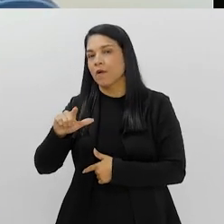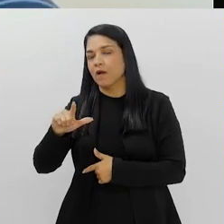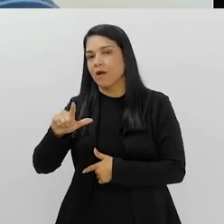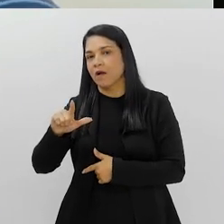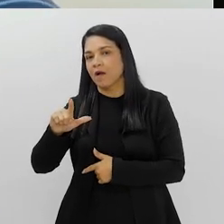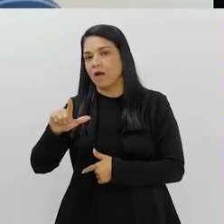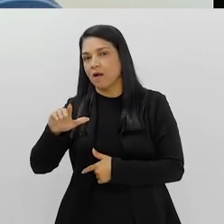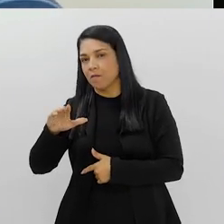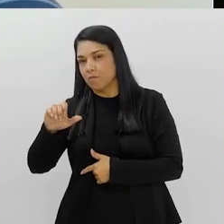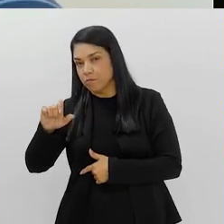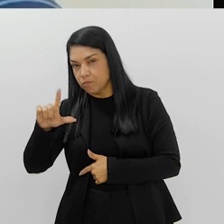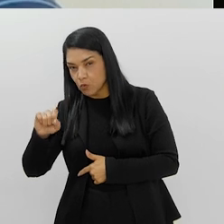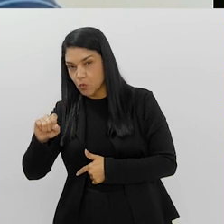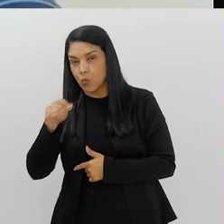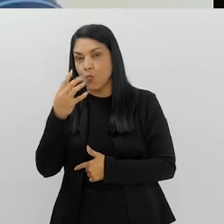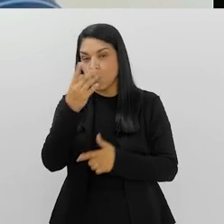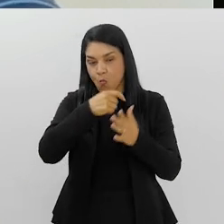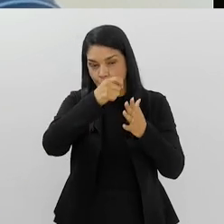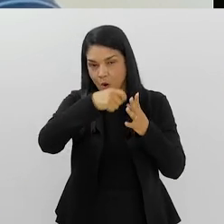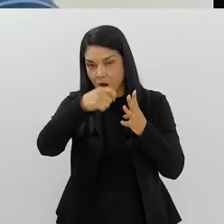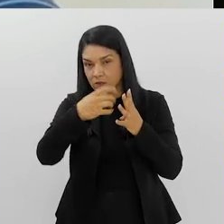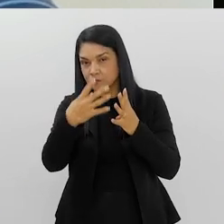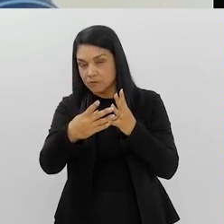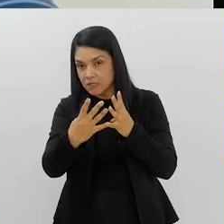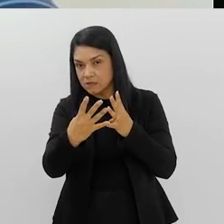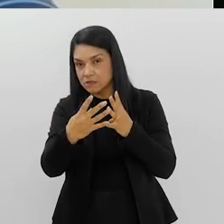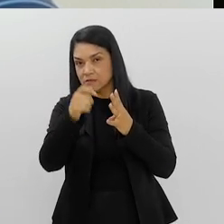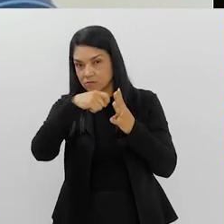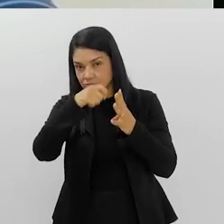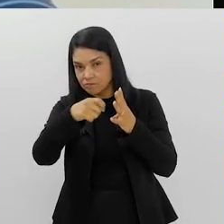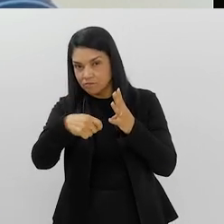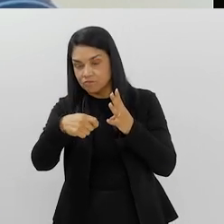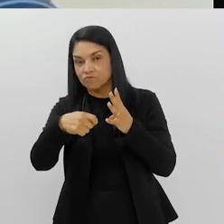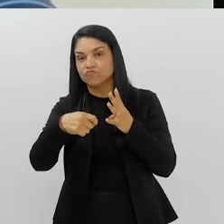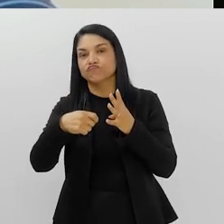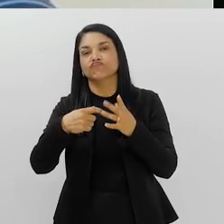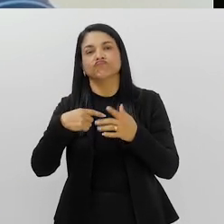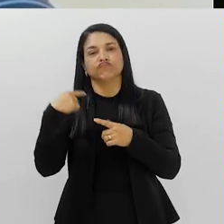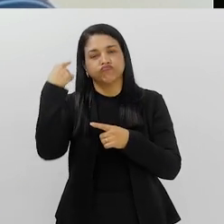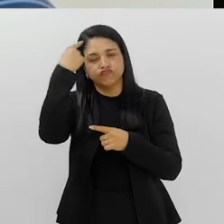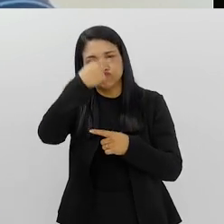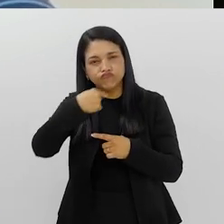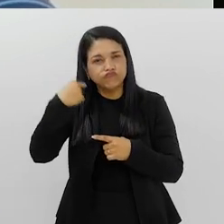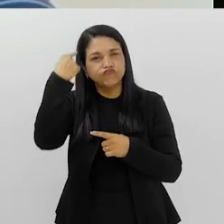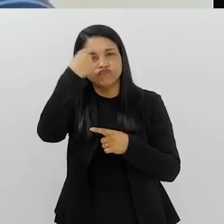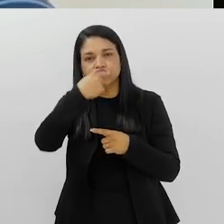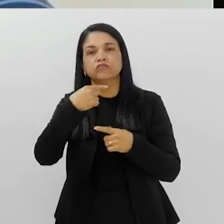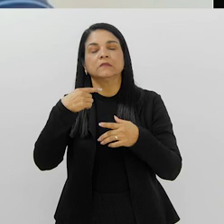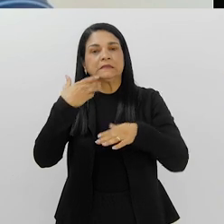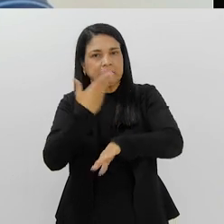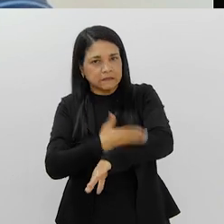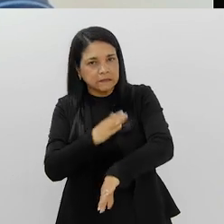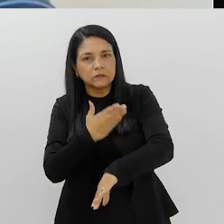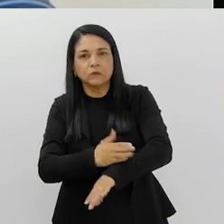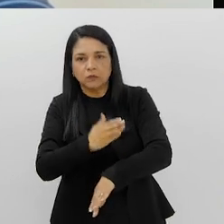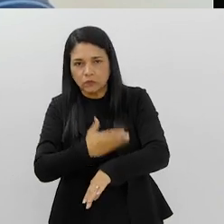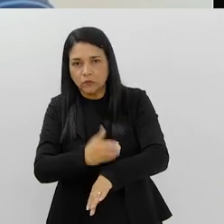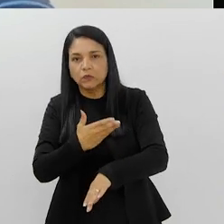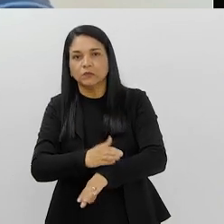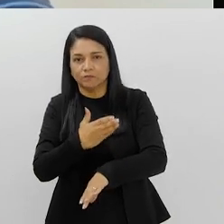treinado durante esses 4 meses de trabalho, 5 meses de trabalho, mais de 200 pênaltis nessa pré-temporada. Muito